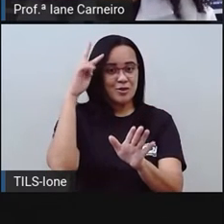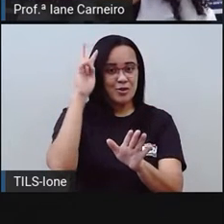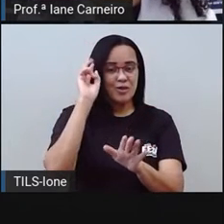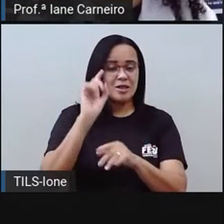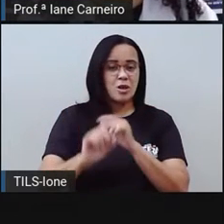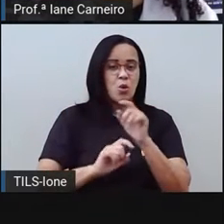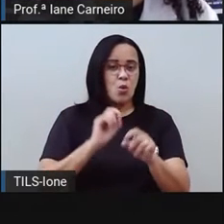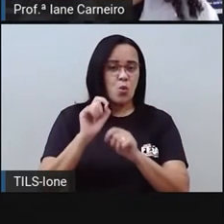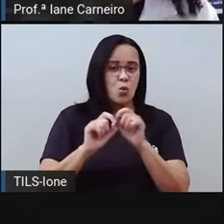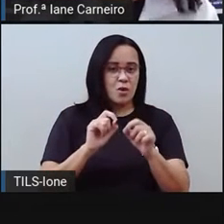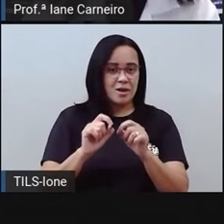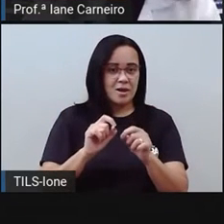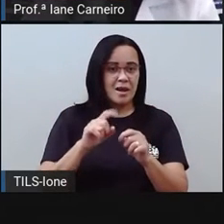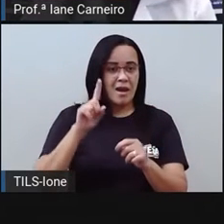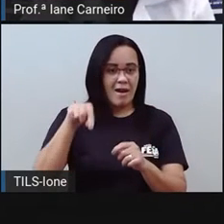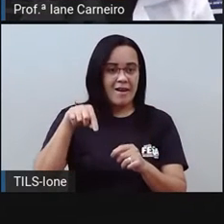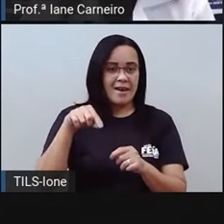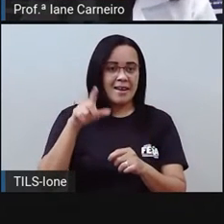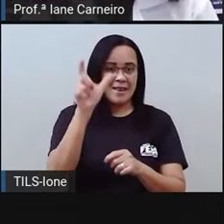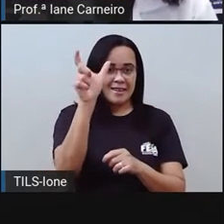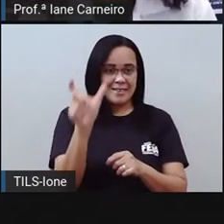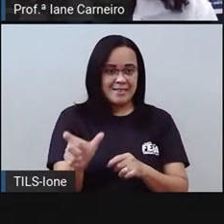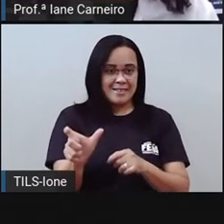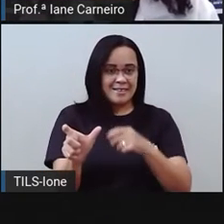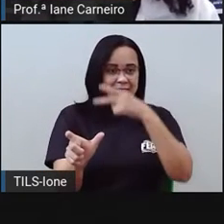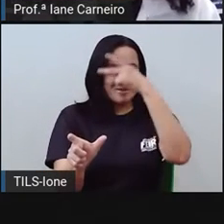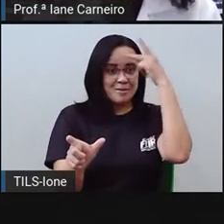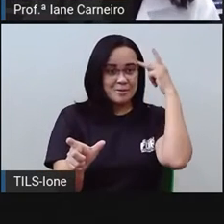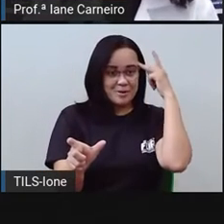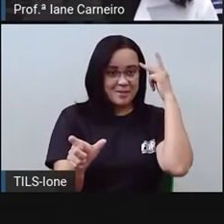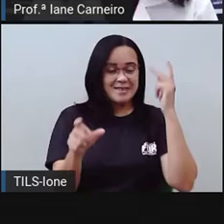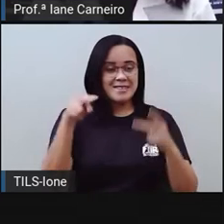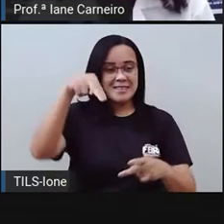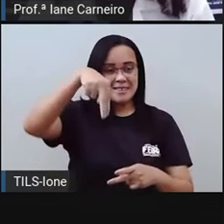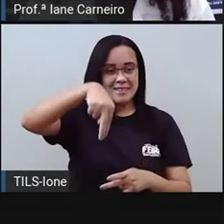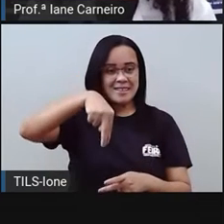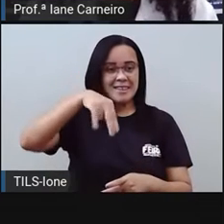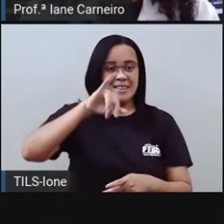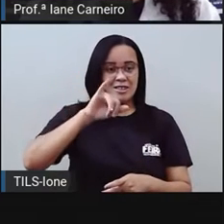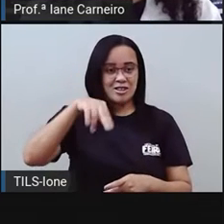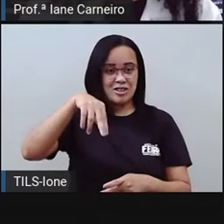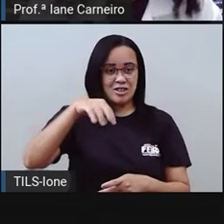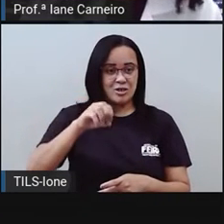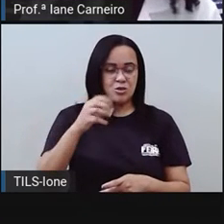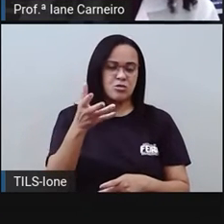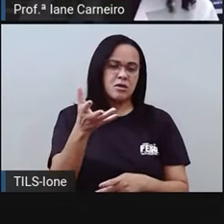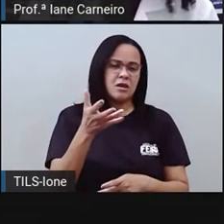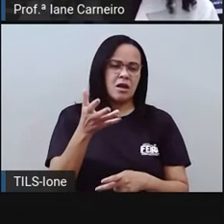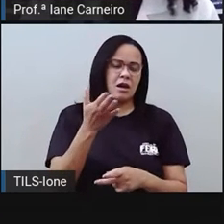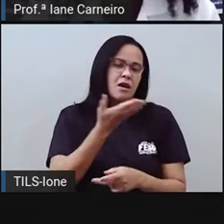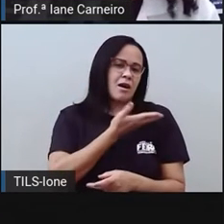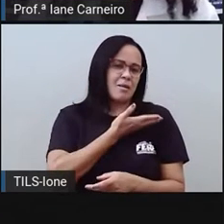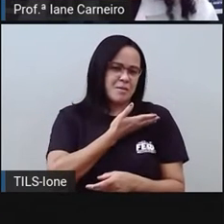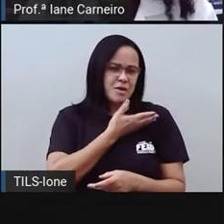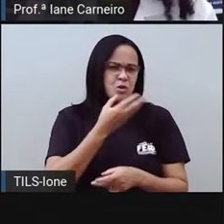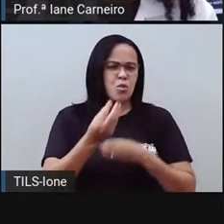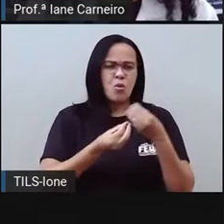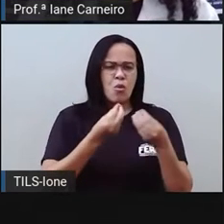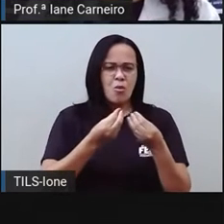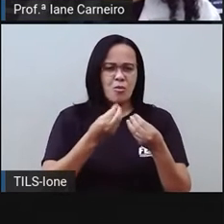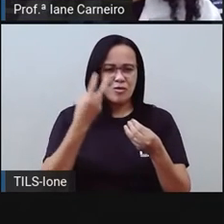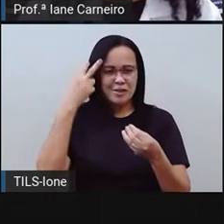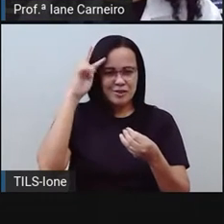um Amigo, né? Vocês já conheceram essa história? Já ouviram em algum lugar? Vamos conhecer a história de Nino,